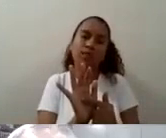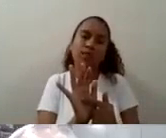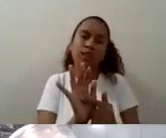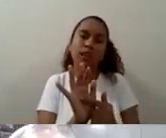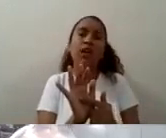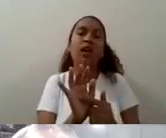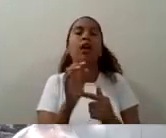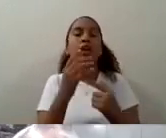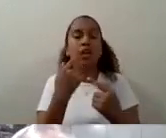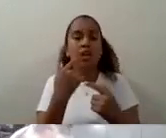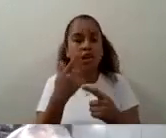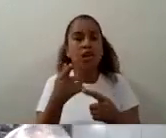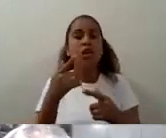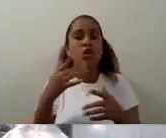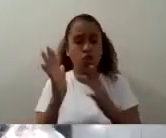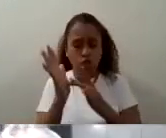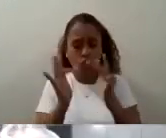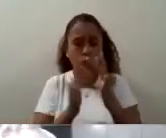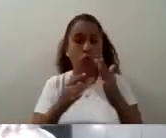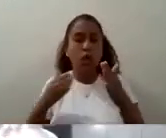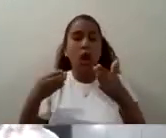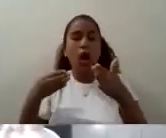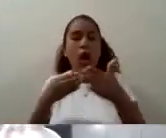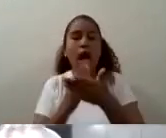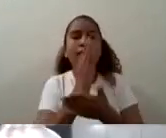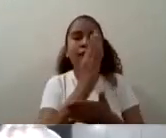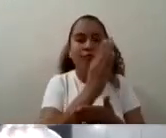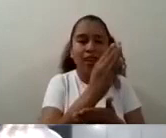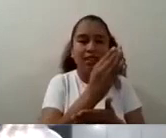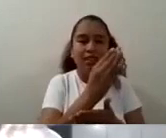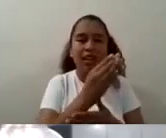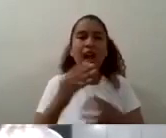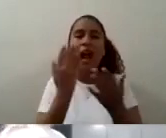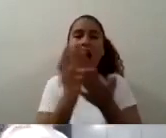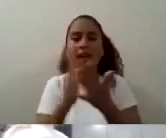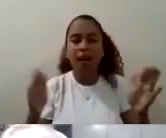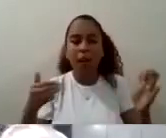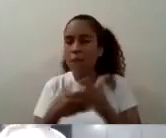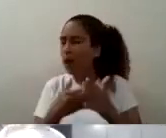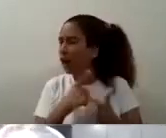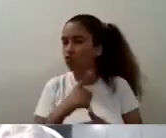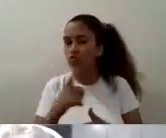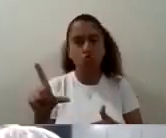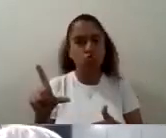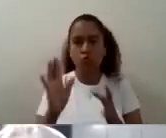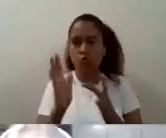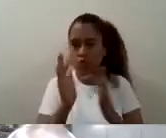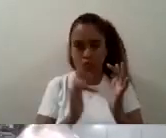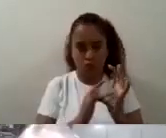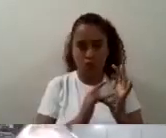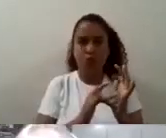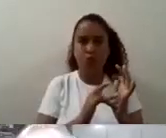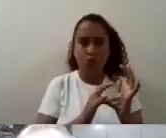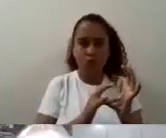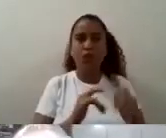derruba muros, e a paz em Cristo é a criação e a provocação para que